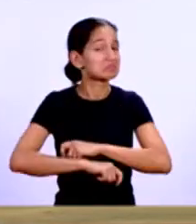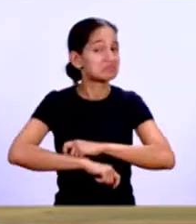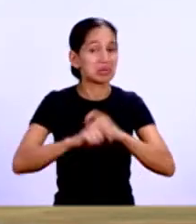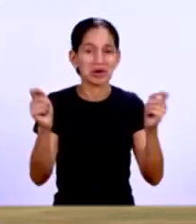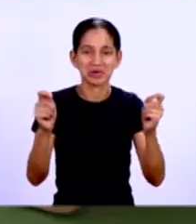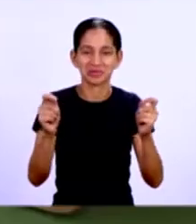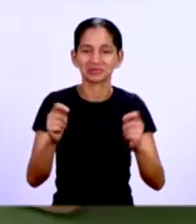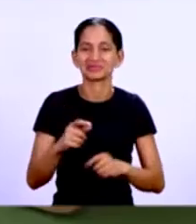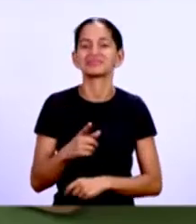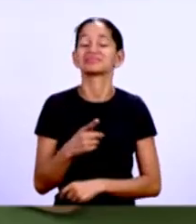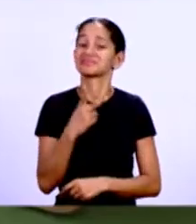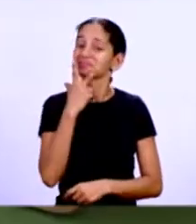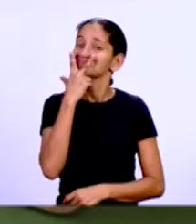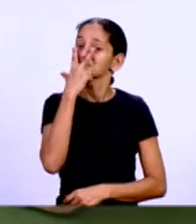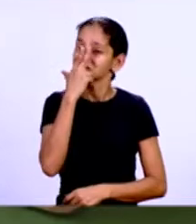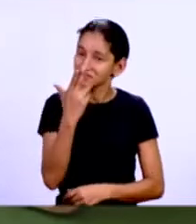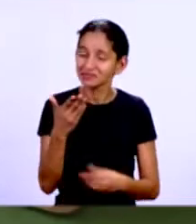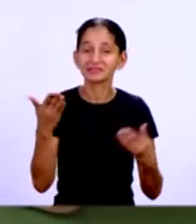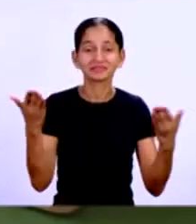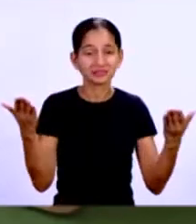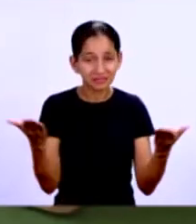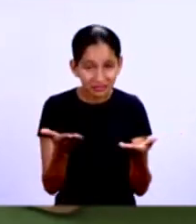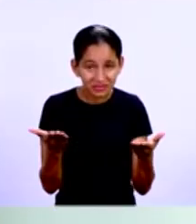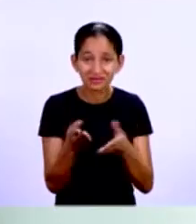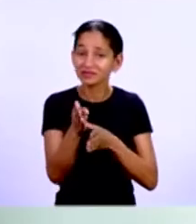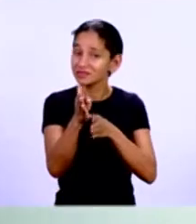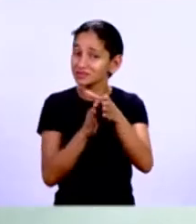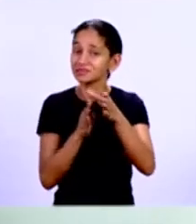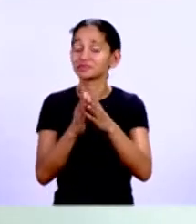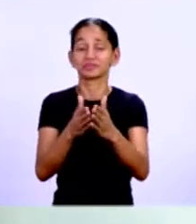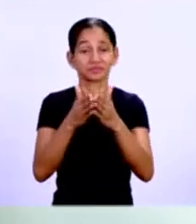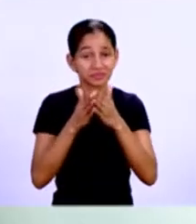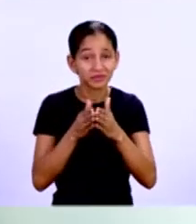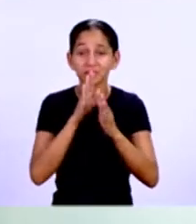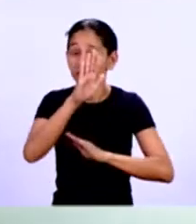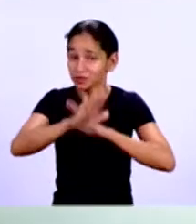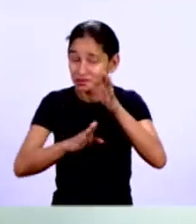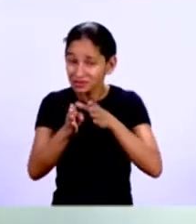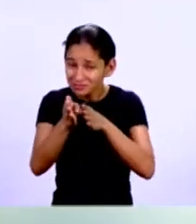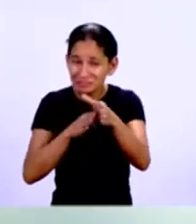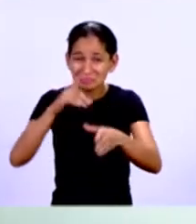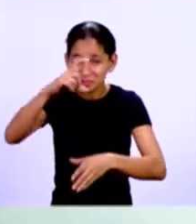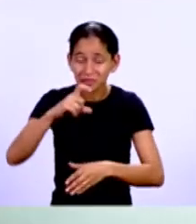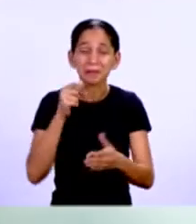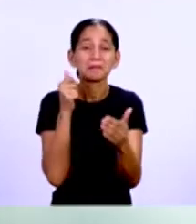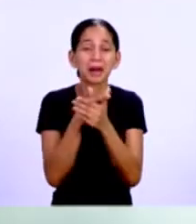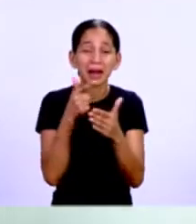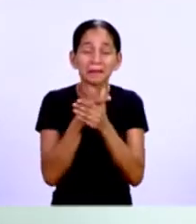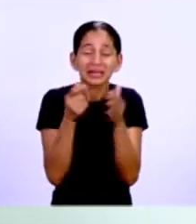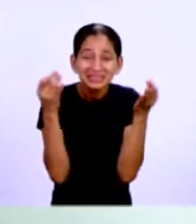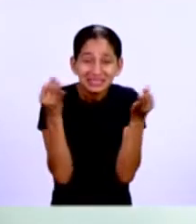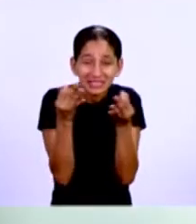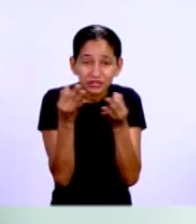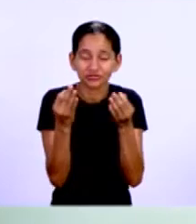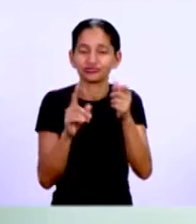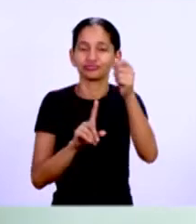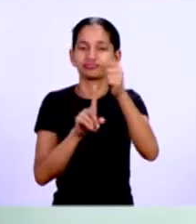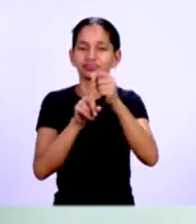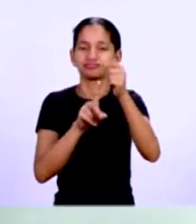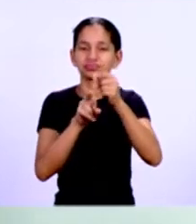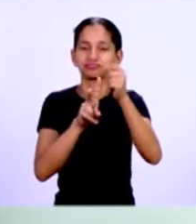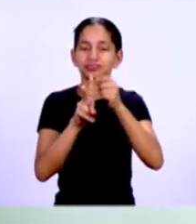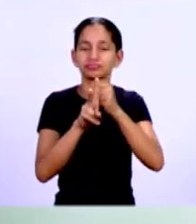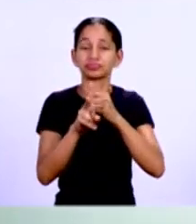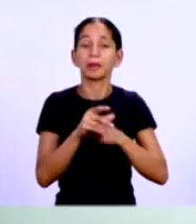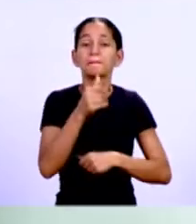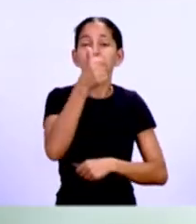taxa. Gente, então o nosso conselho fica aqui, não deva para o cartão, tá? Faça o possível para pagar essa dívida. Se você está devendo para alguém, quite primeiro a